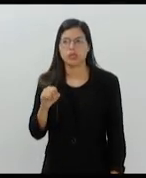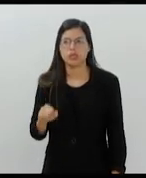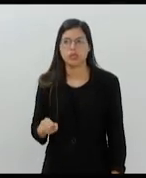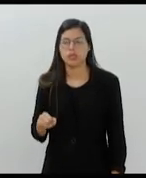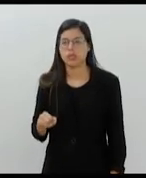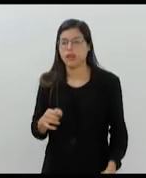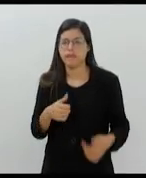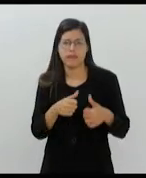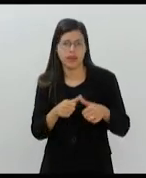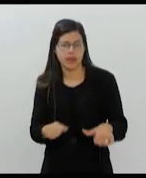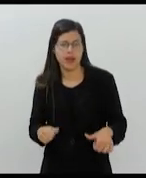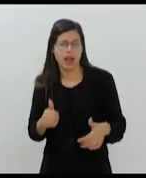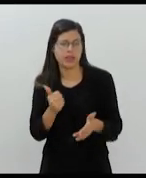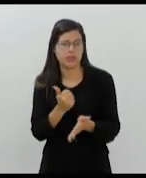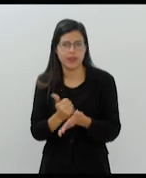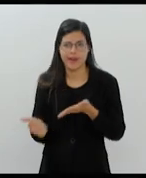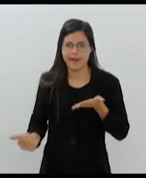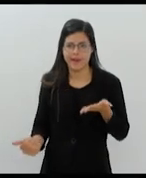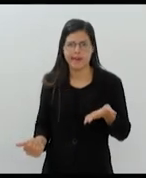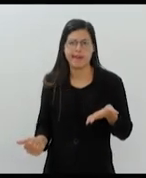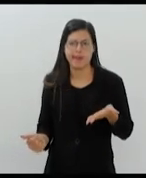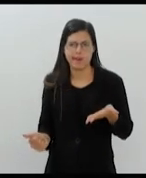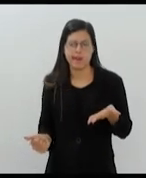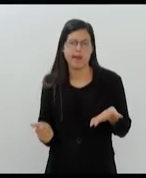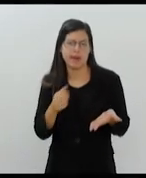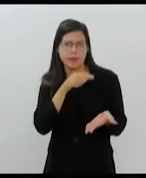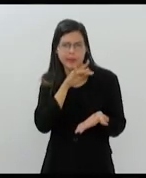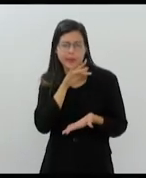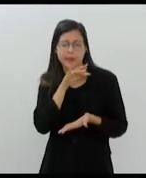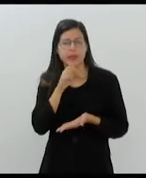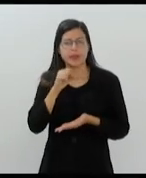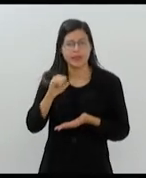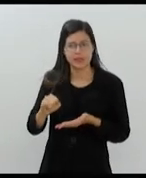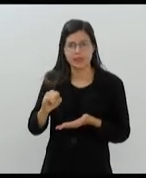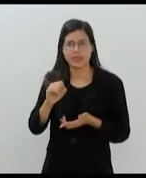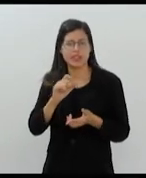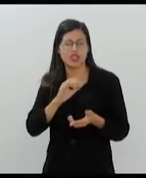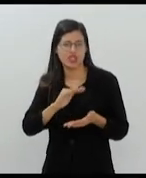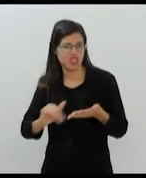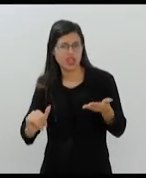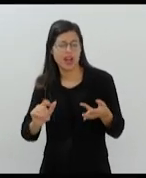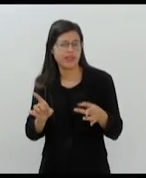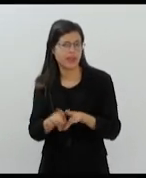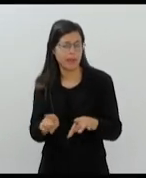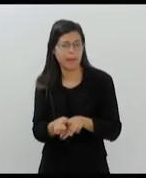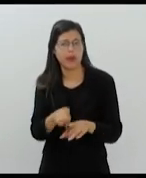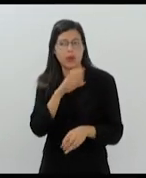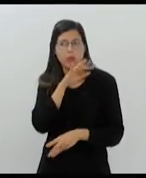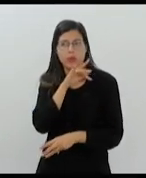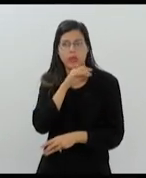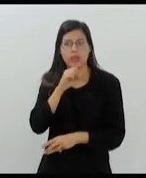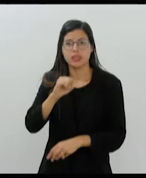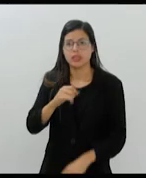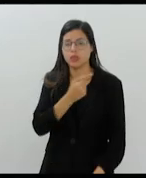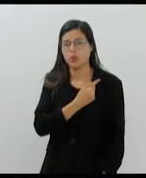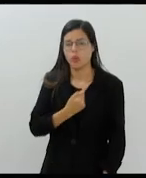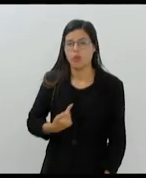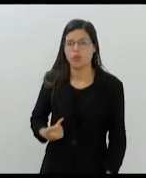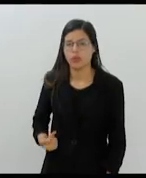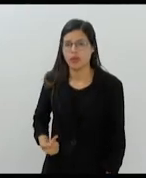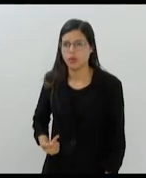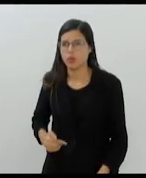bicho come, se correr, o bicho pega. Se, de um lado, o governador subtrai do Fundo